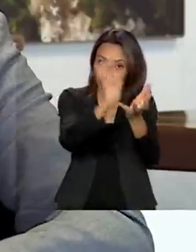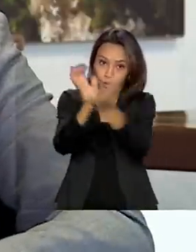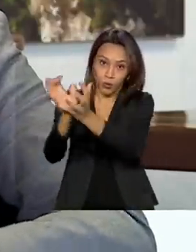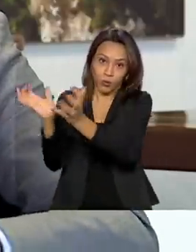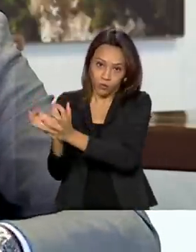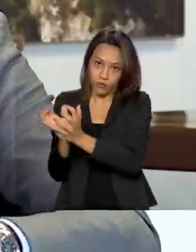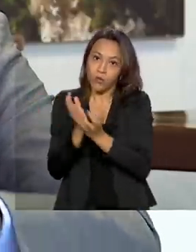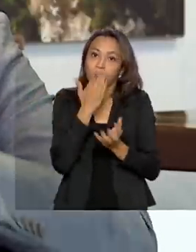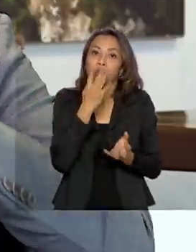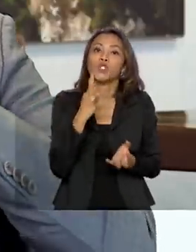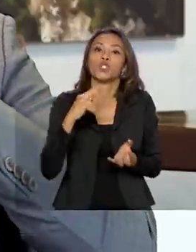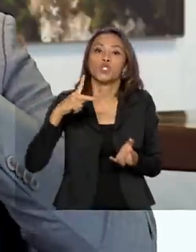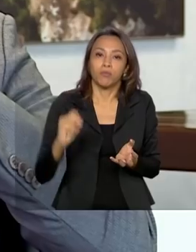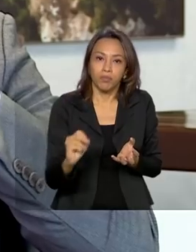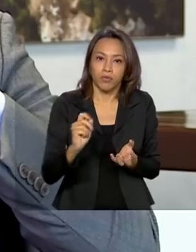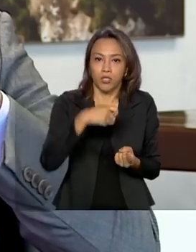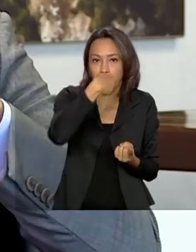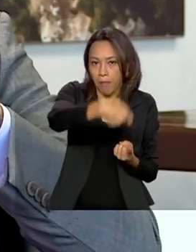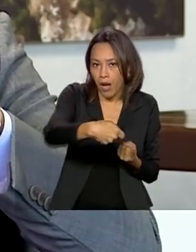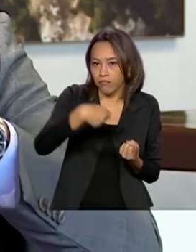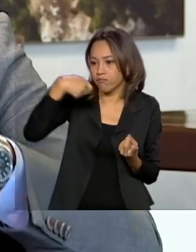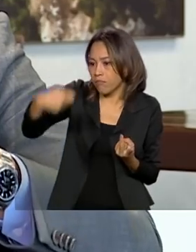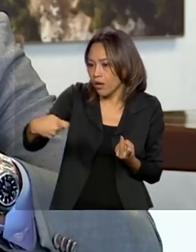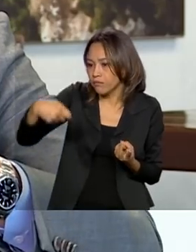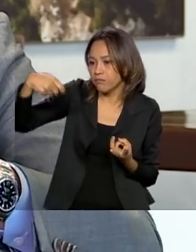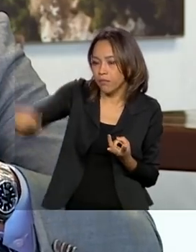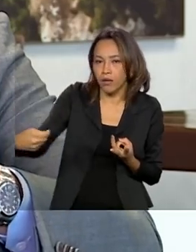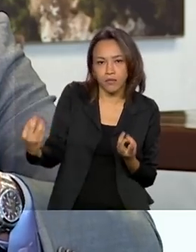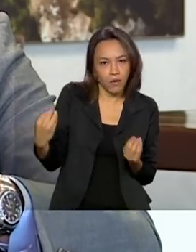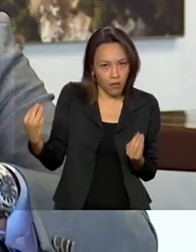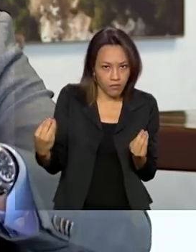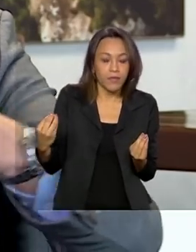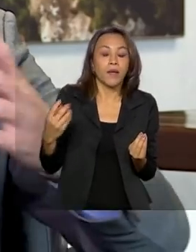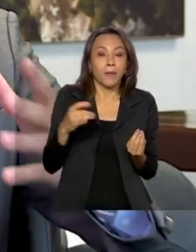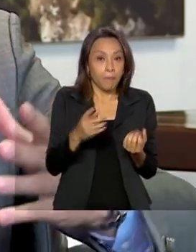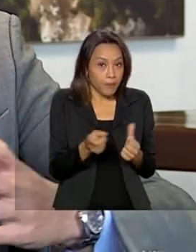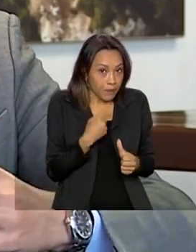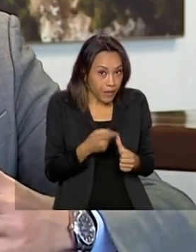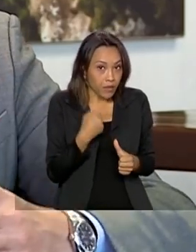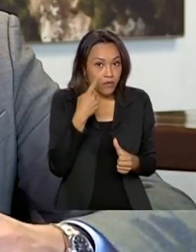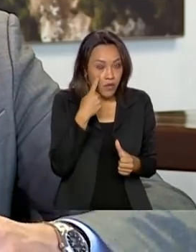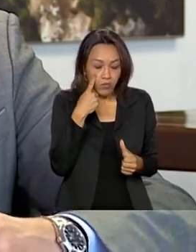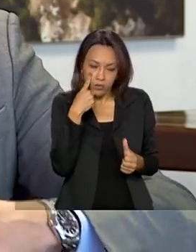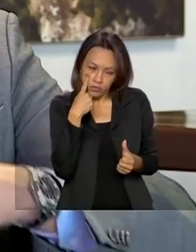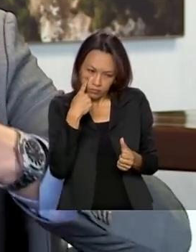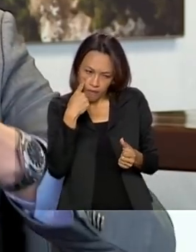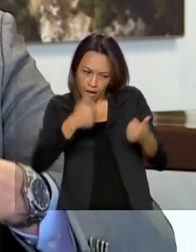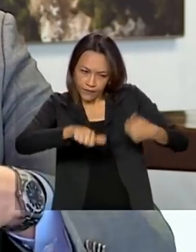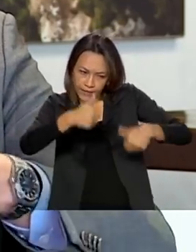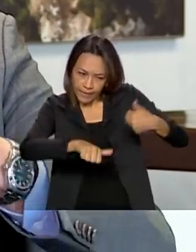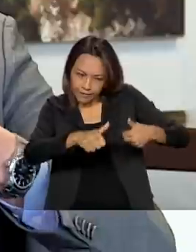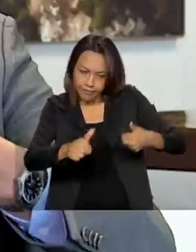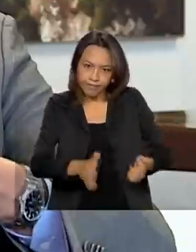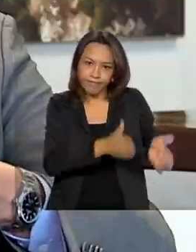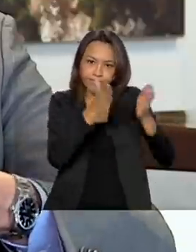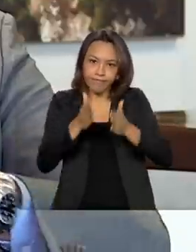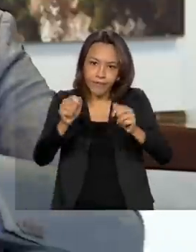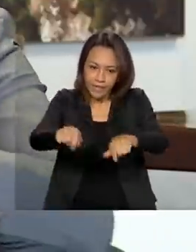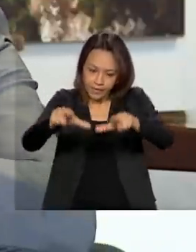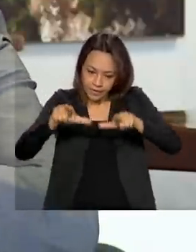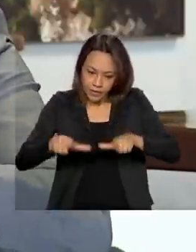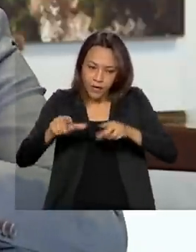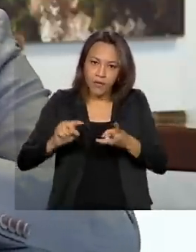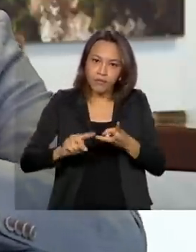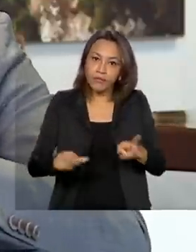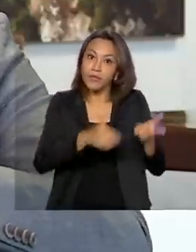ativos ambientais, como eu já citei alguns aqui, eles são mensurados, certificados, registrados,